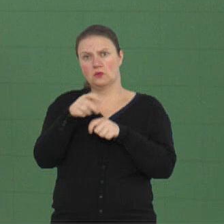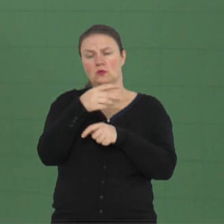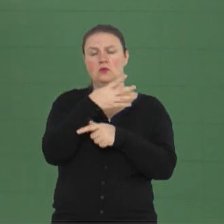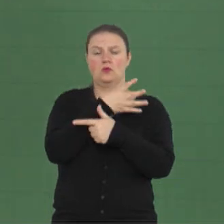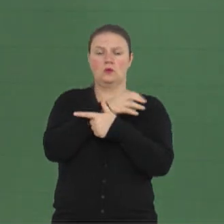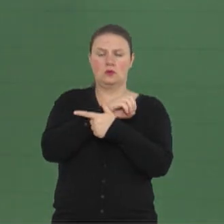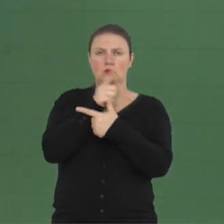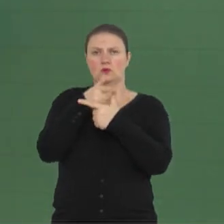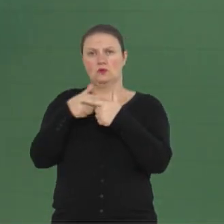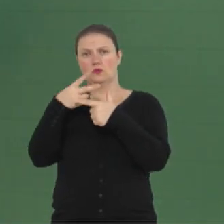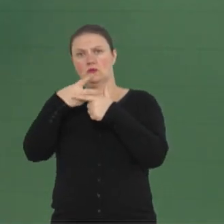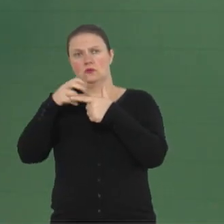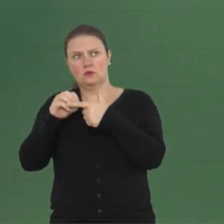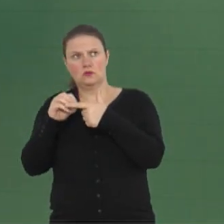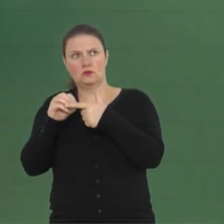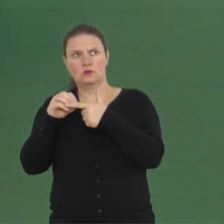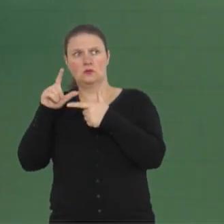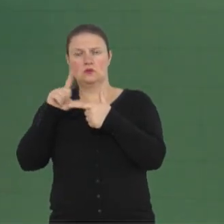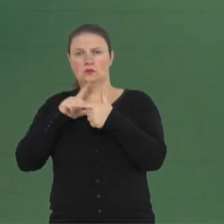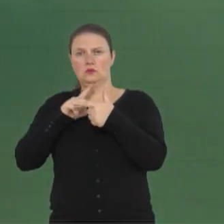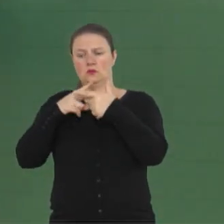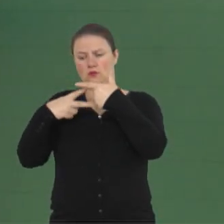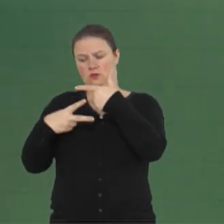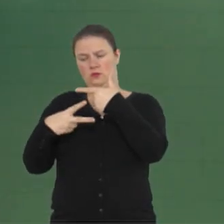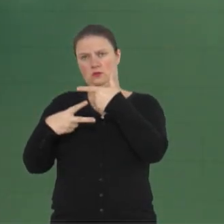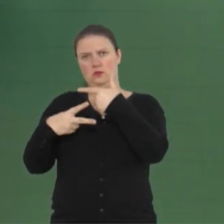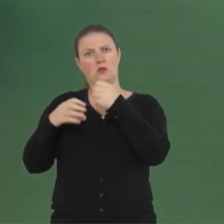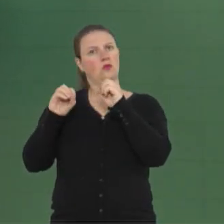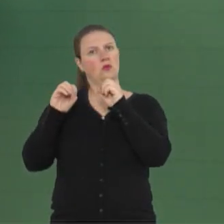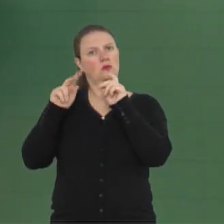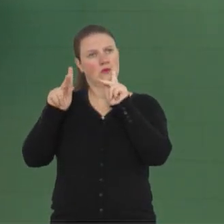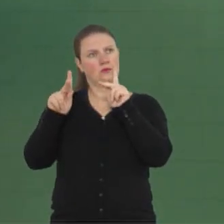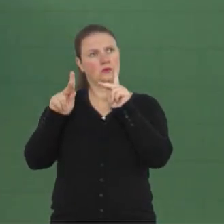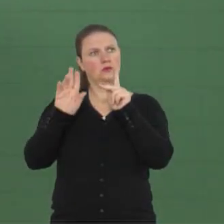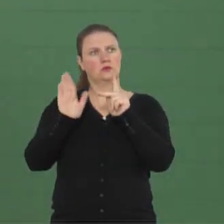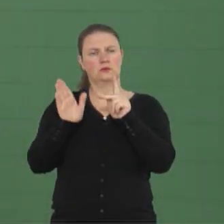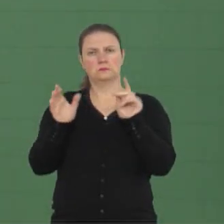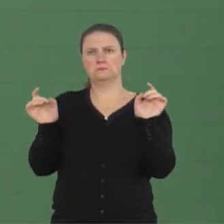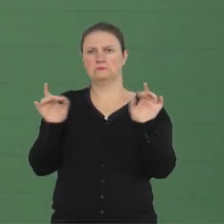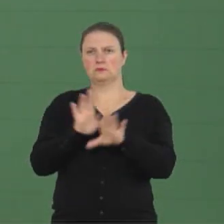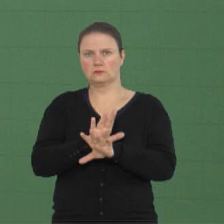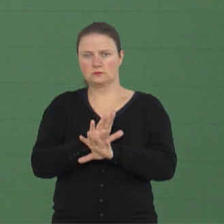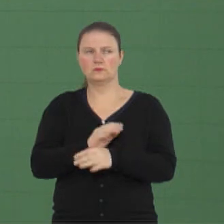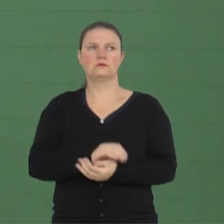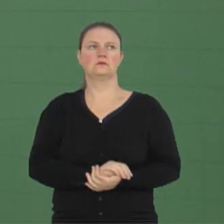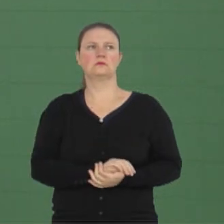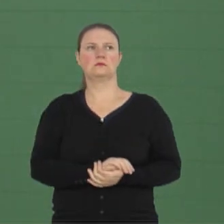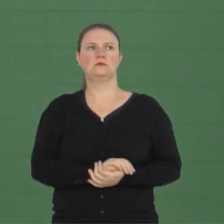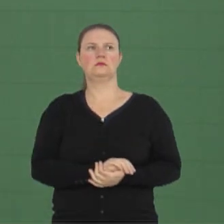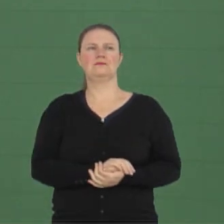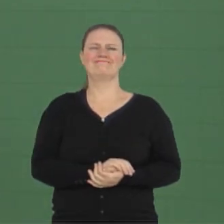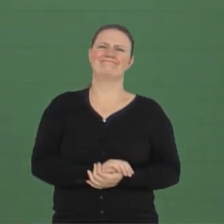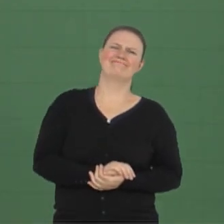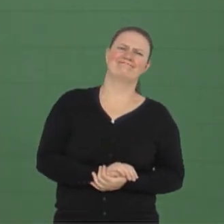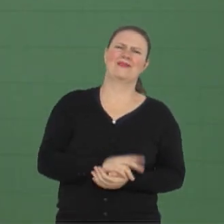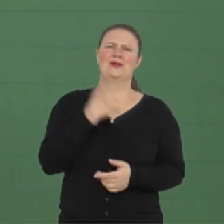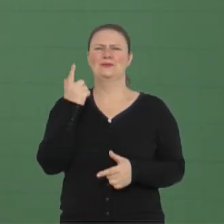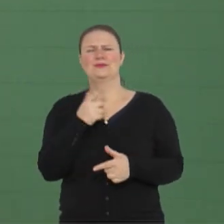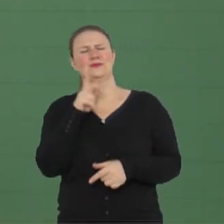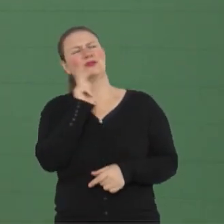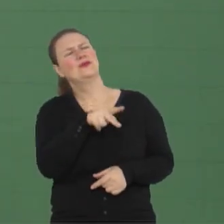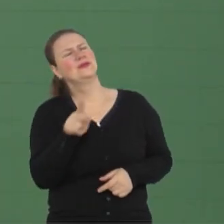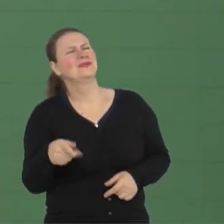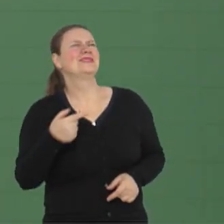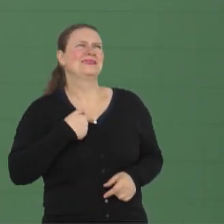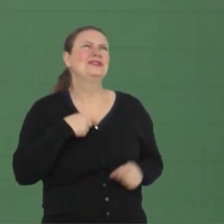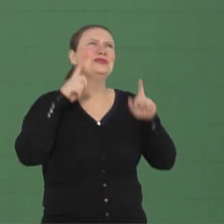dividido por 20, eu tenho 2. Muito bem, você que já terminou. Ai, professor, eu tenho dificuldade na